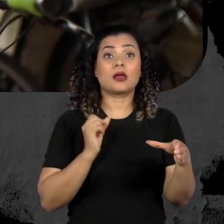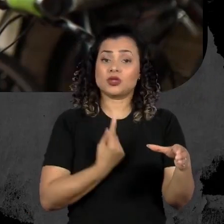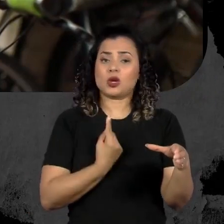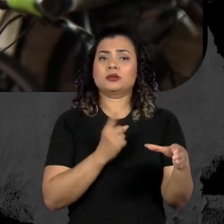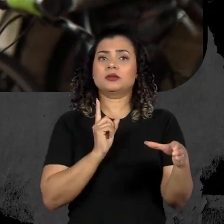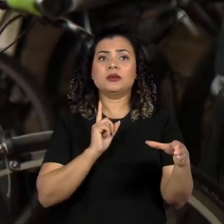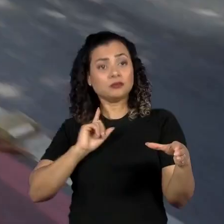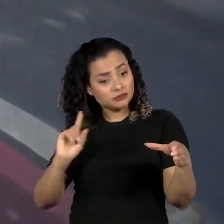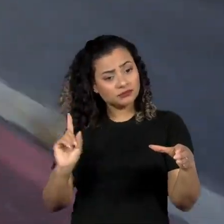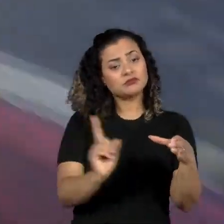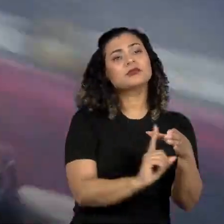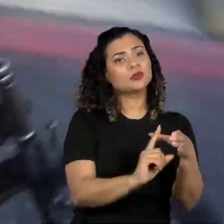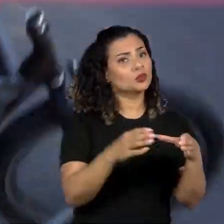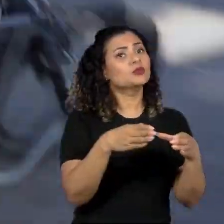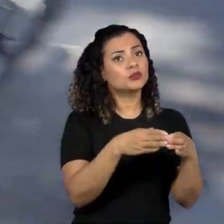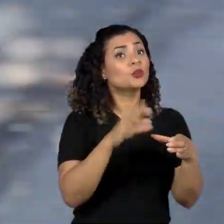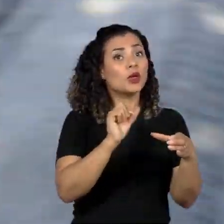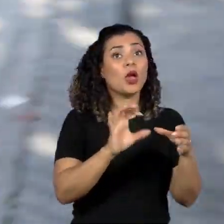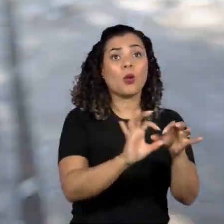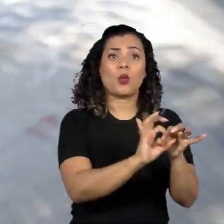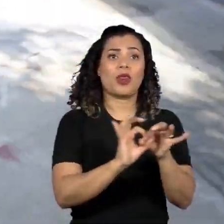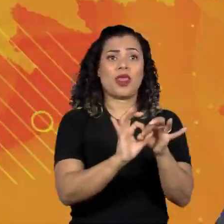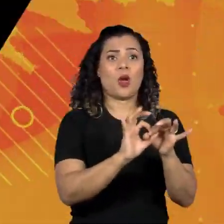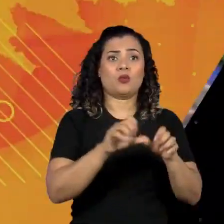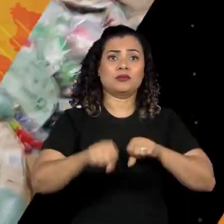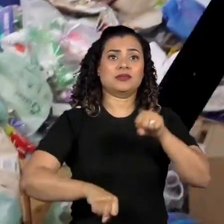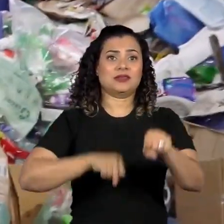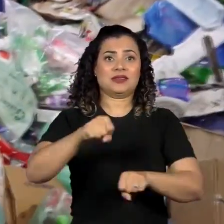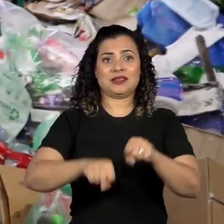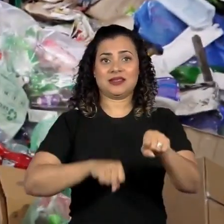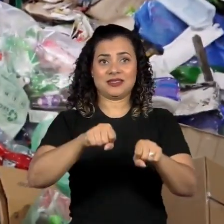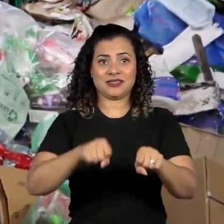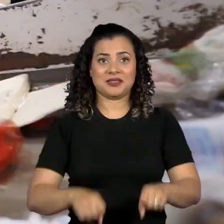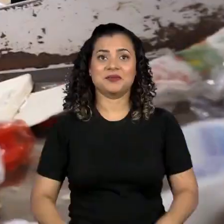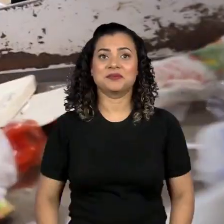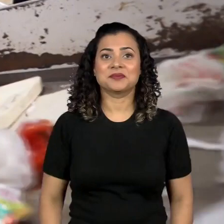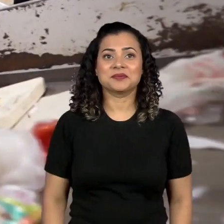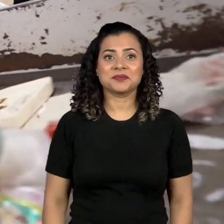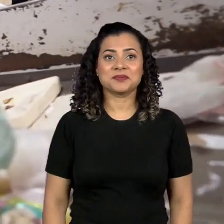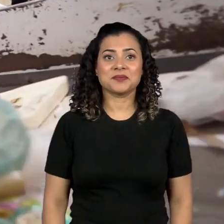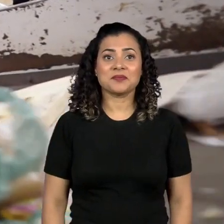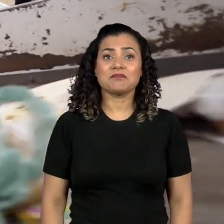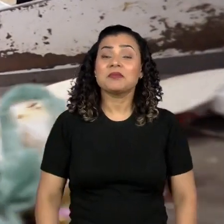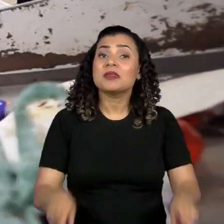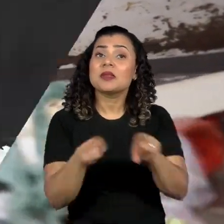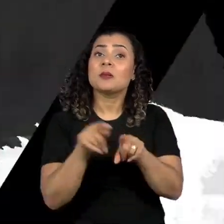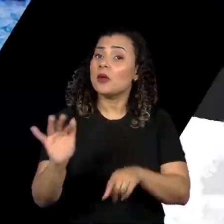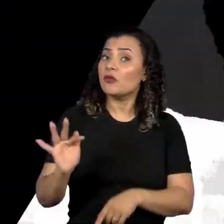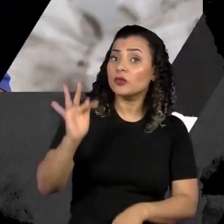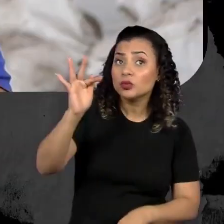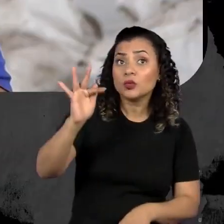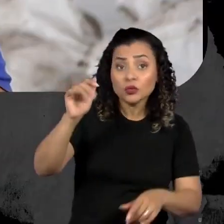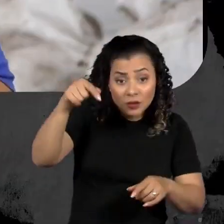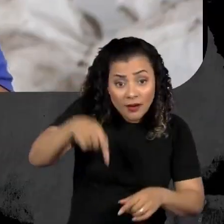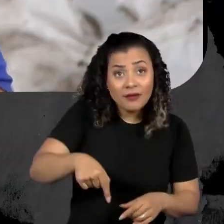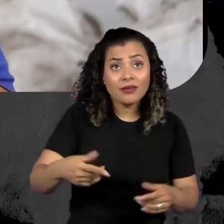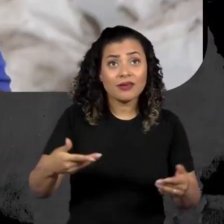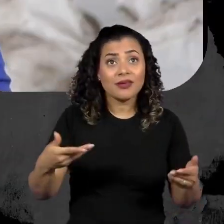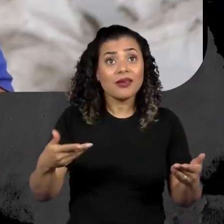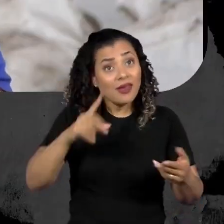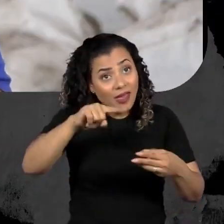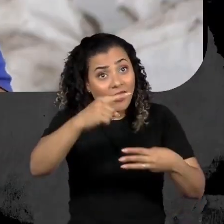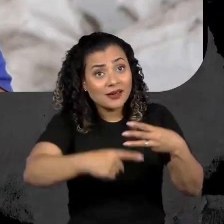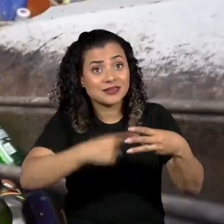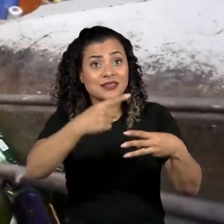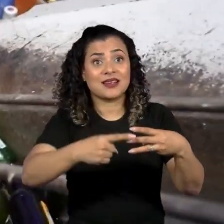é justamente a união dos ciclistas. O futuro está aqui, o futuro é a